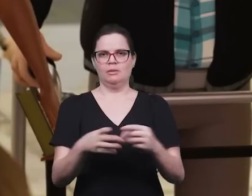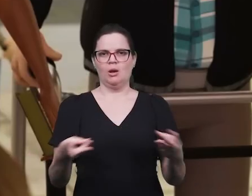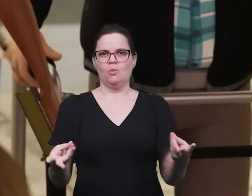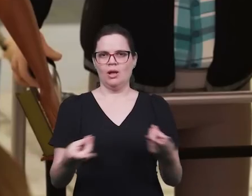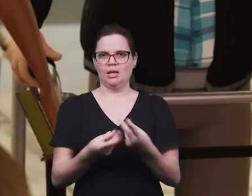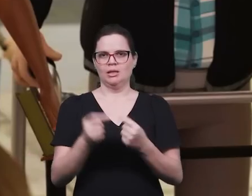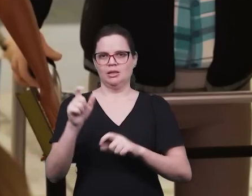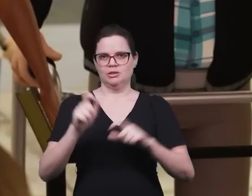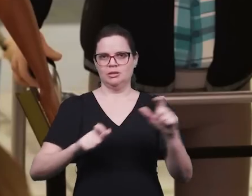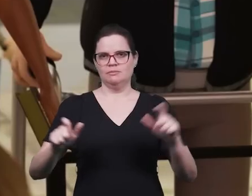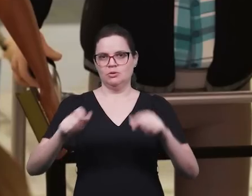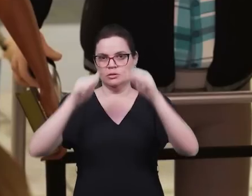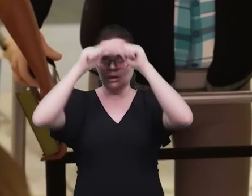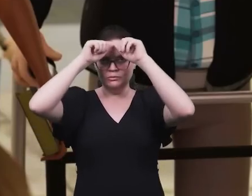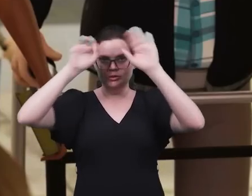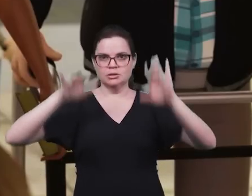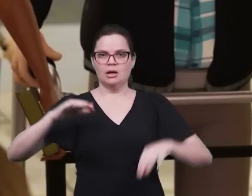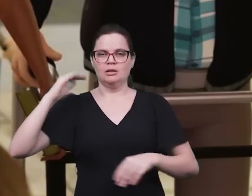de adultos autistas.